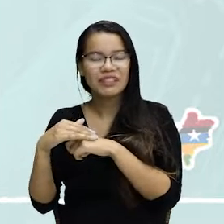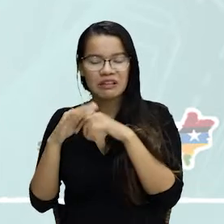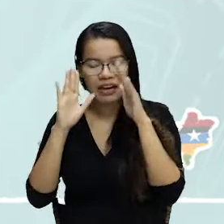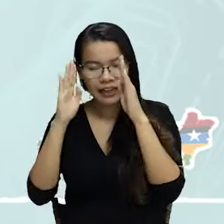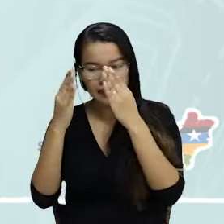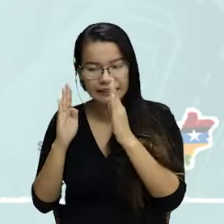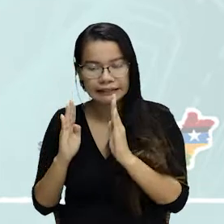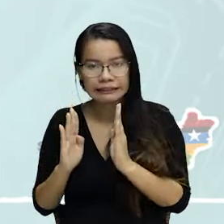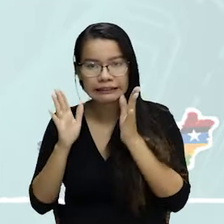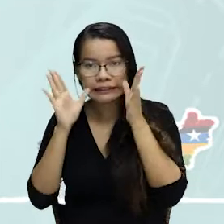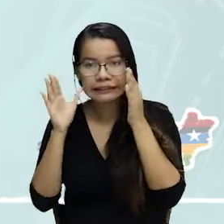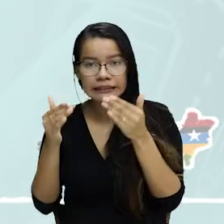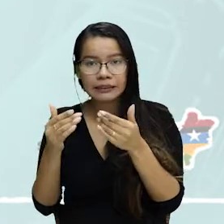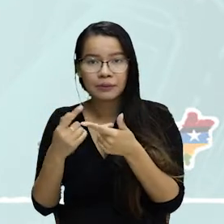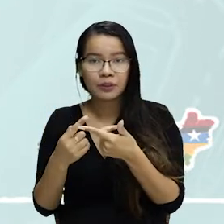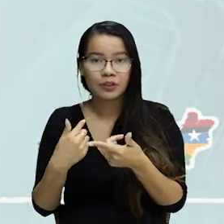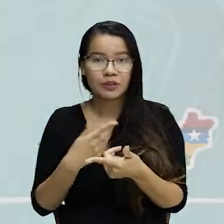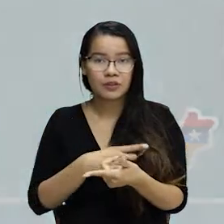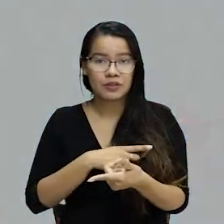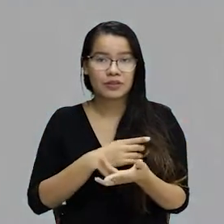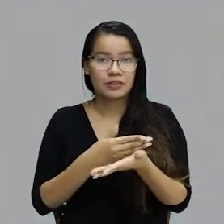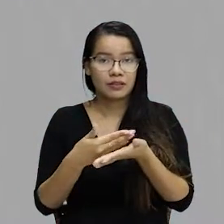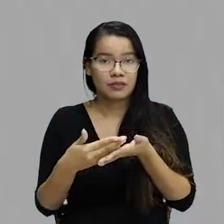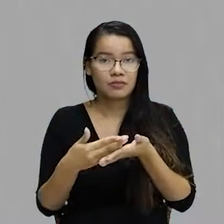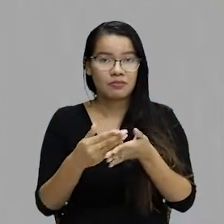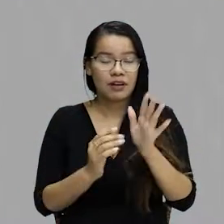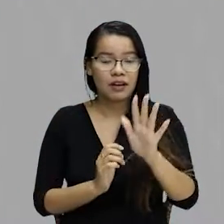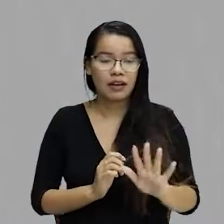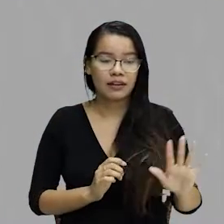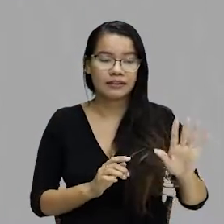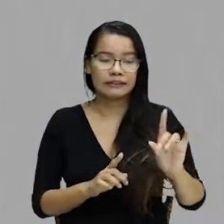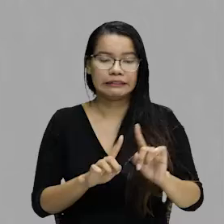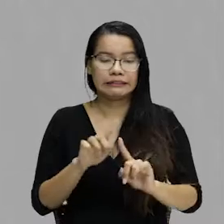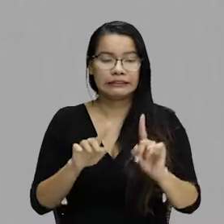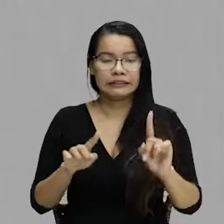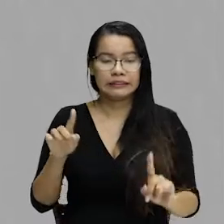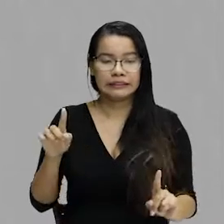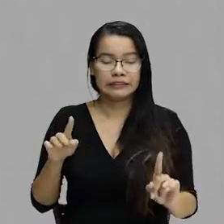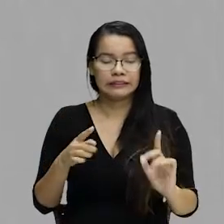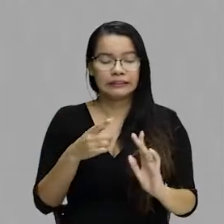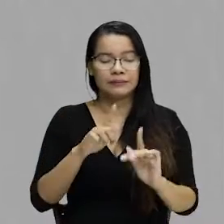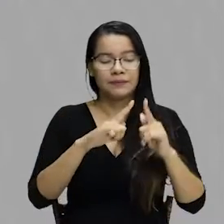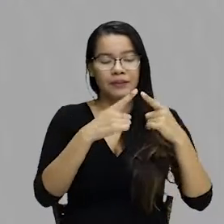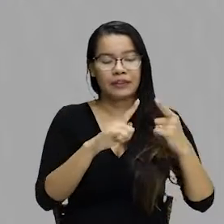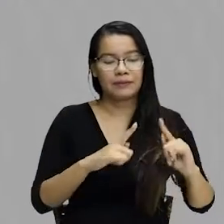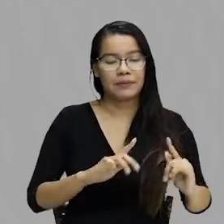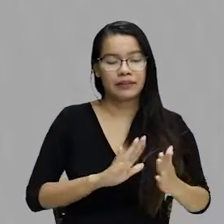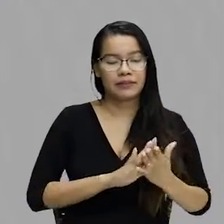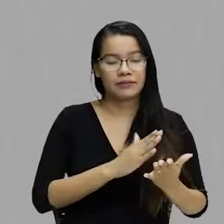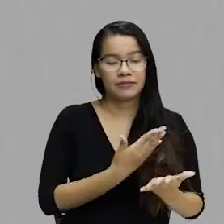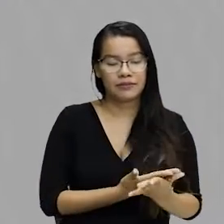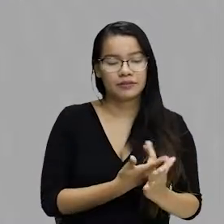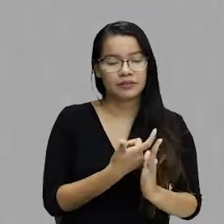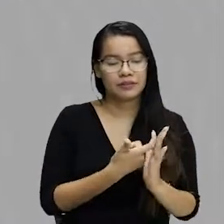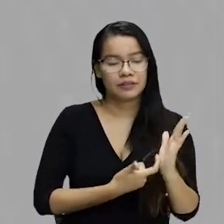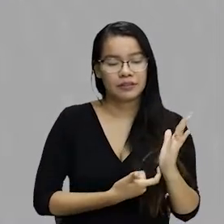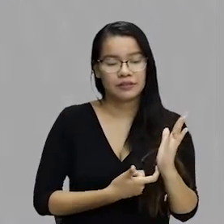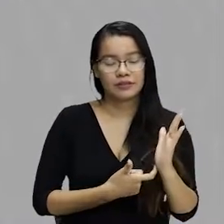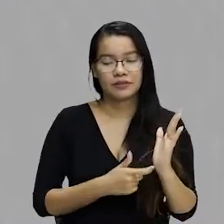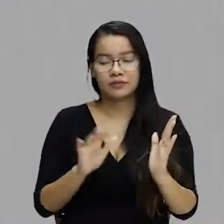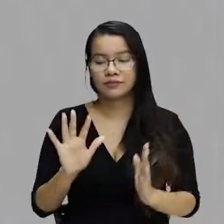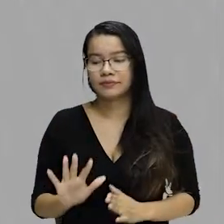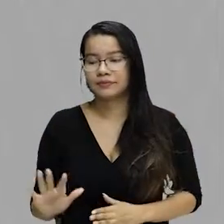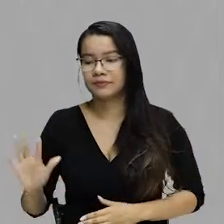paralela entre gramática, interpretação de texto, teatro. Por quê? Porque na hora que você pega num vestibular um